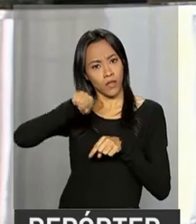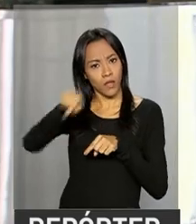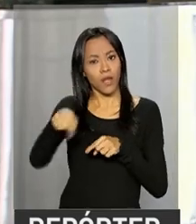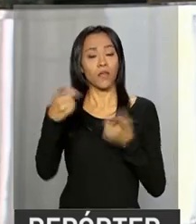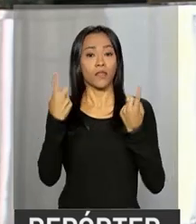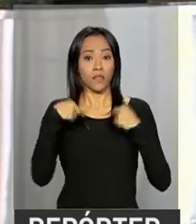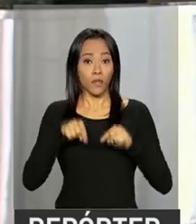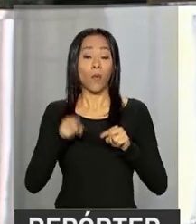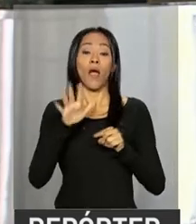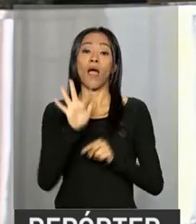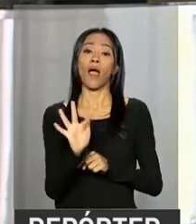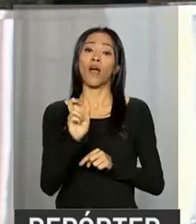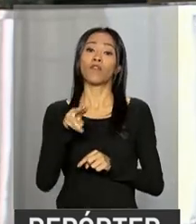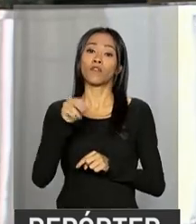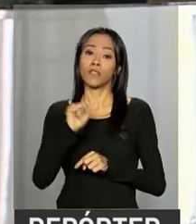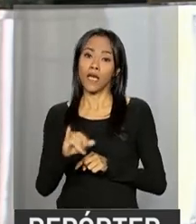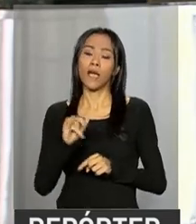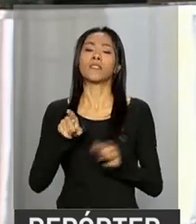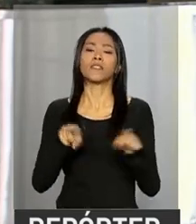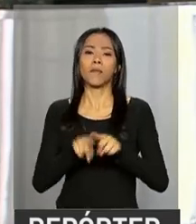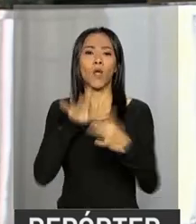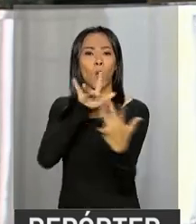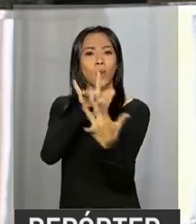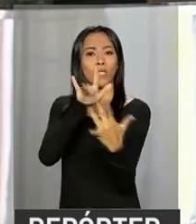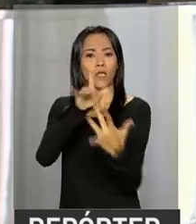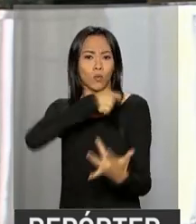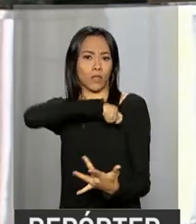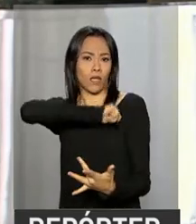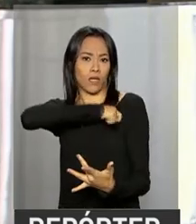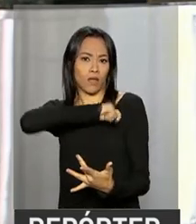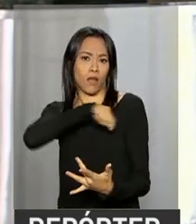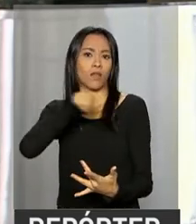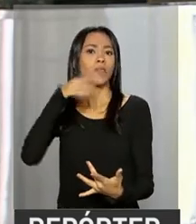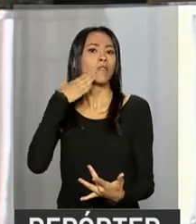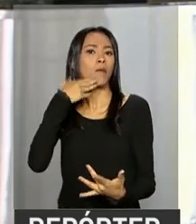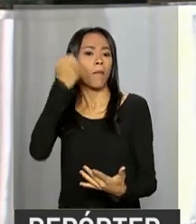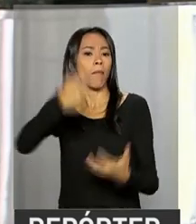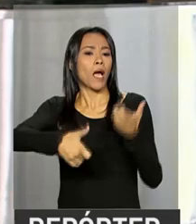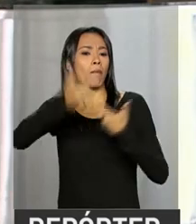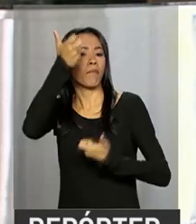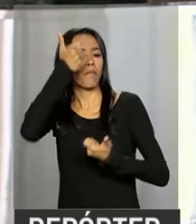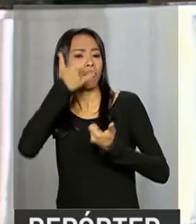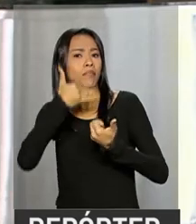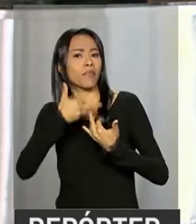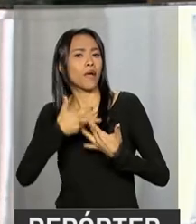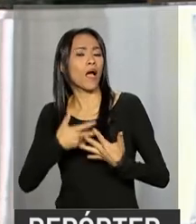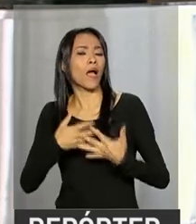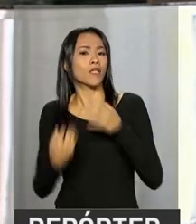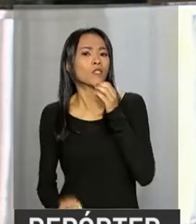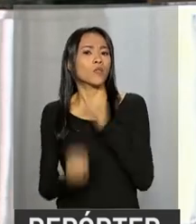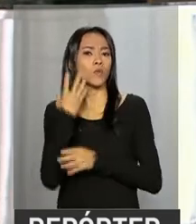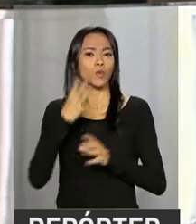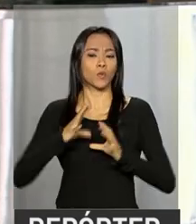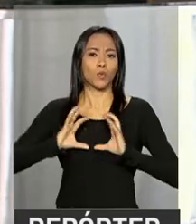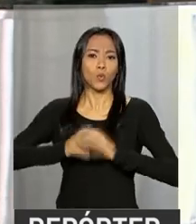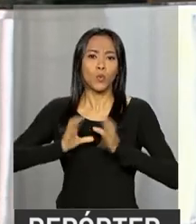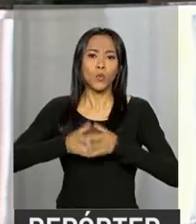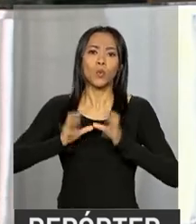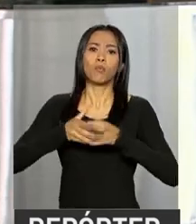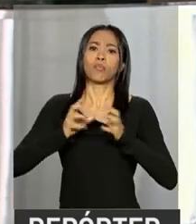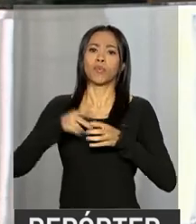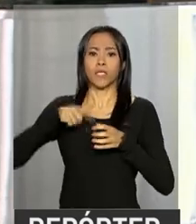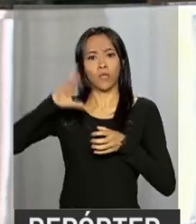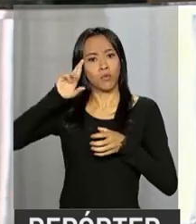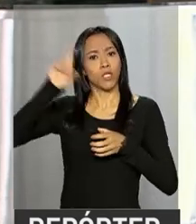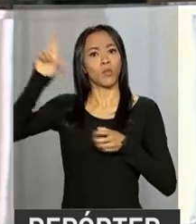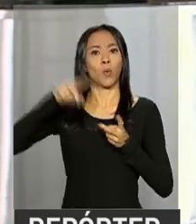que está em contato direto com o delegado do município de Viana e que estabeleceu um comitê de crise que inclui diretores e o